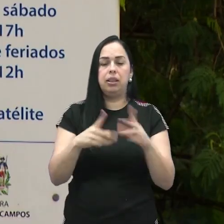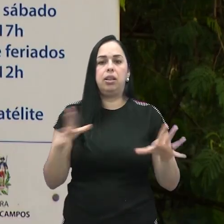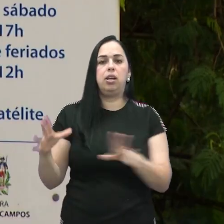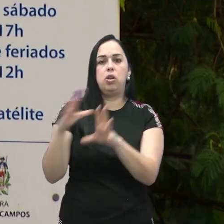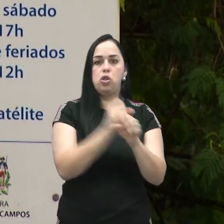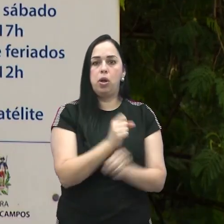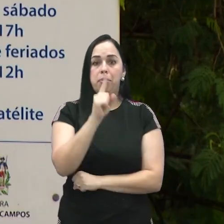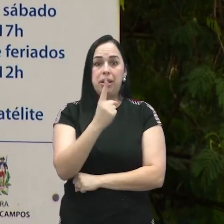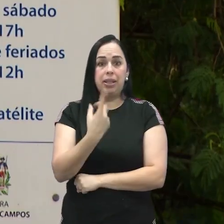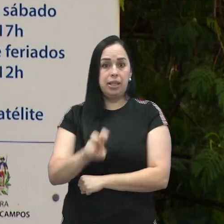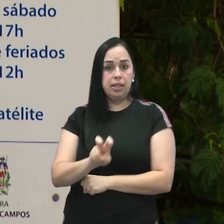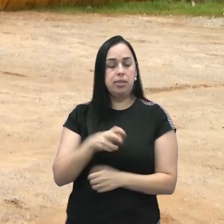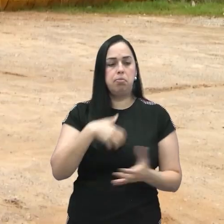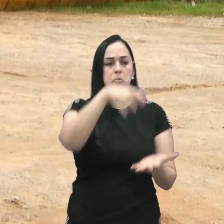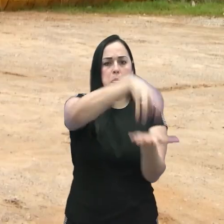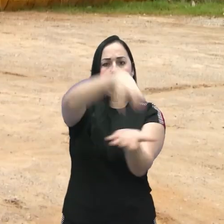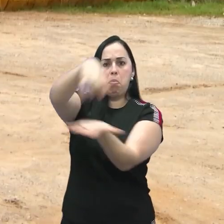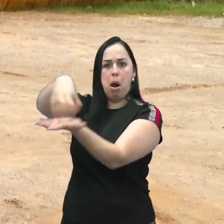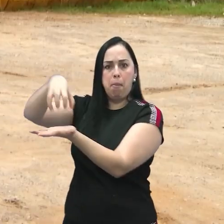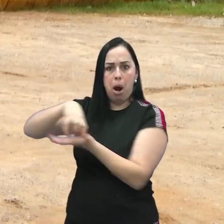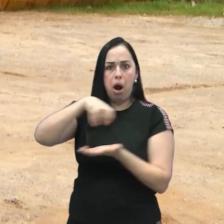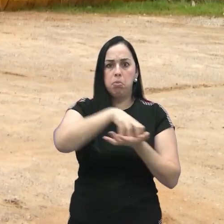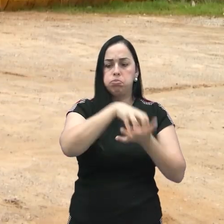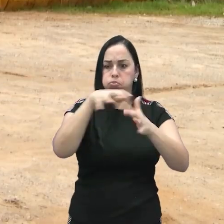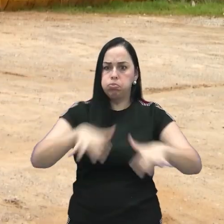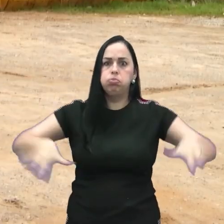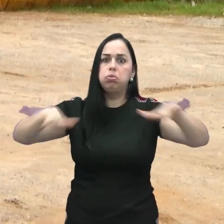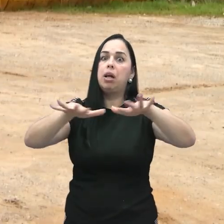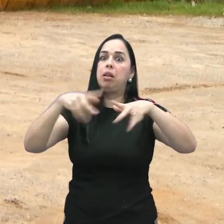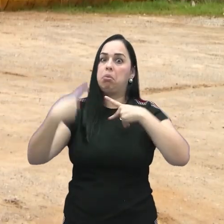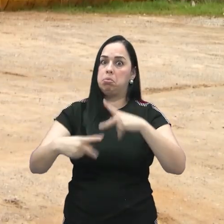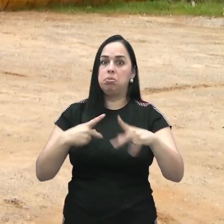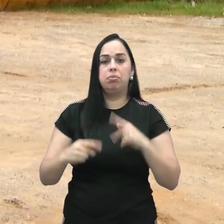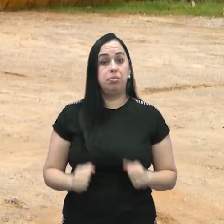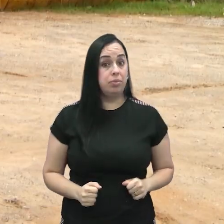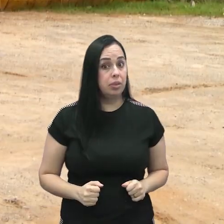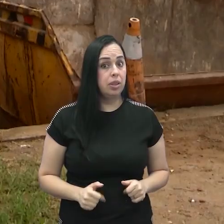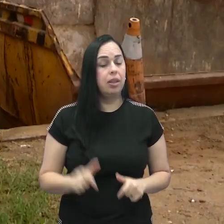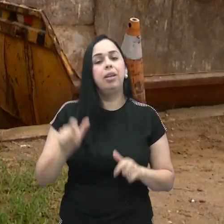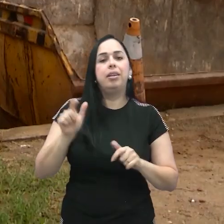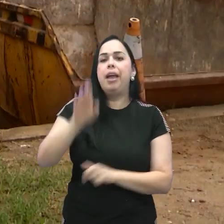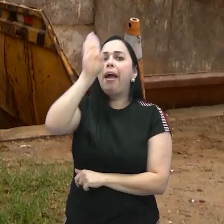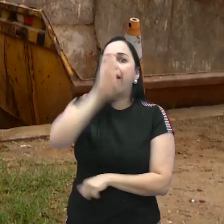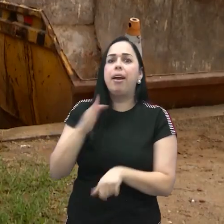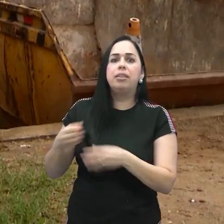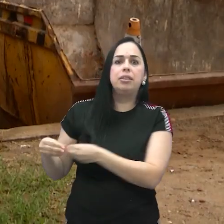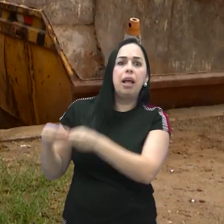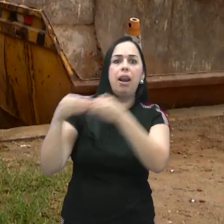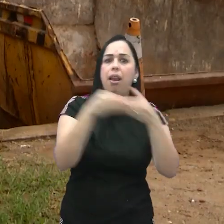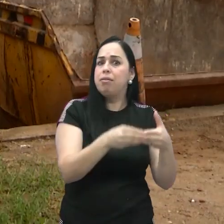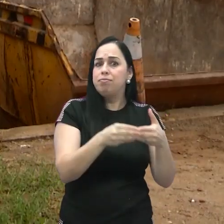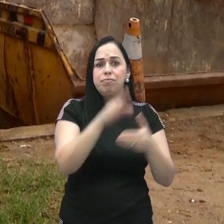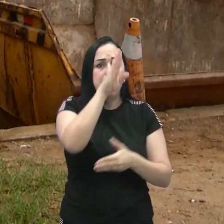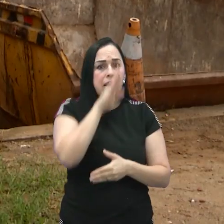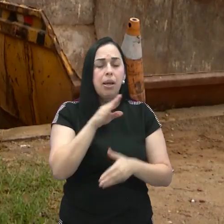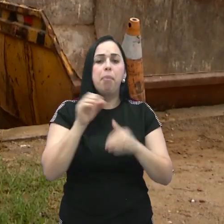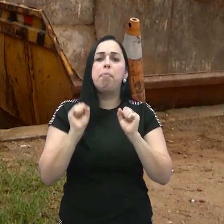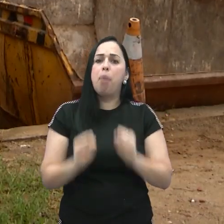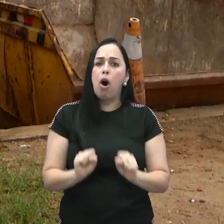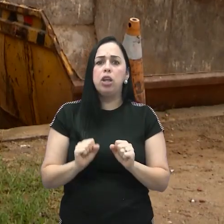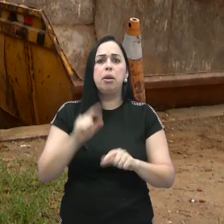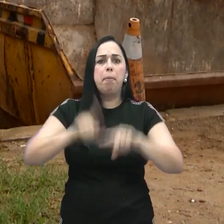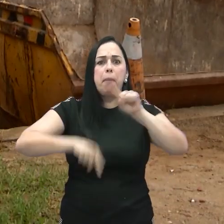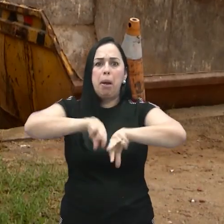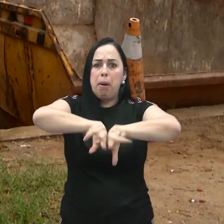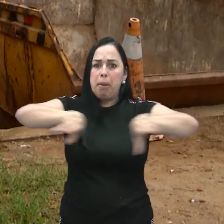de resíduos, os PEVs, espalhados por todas as regiões da cidade. O serviço é gratuito e a população